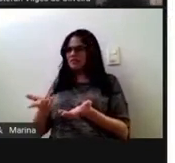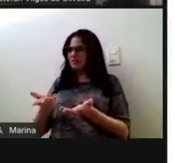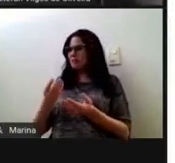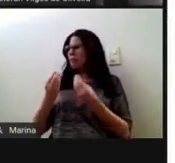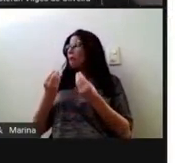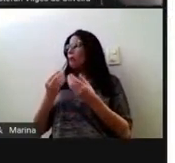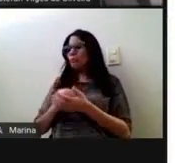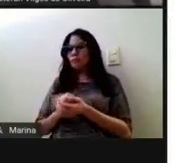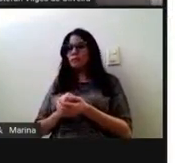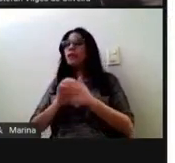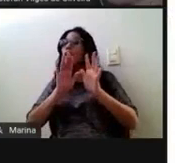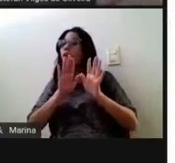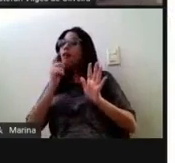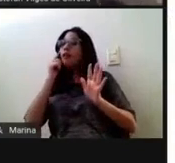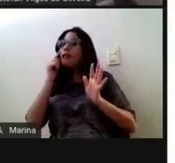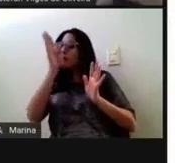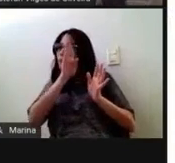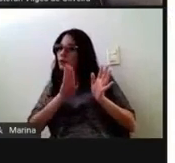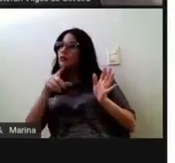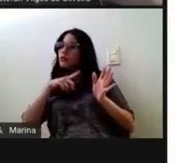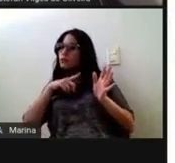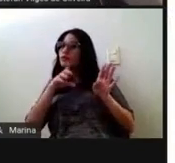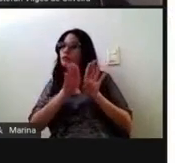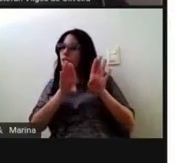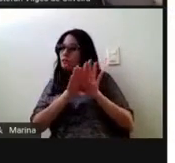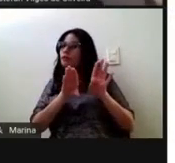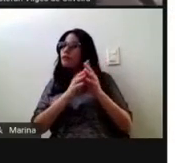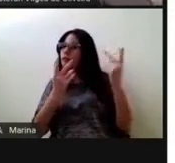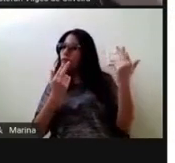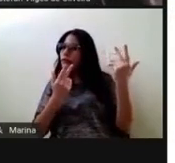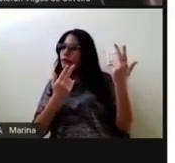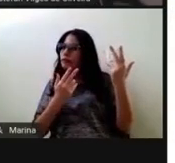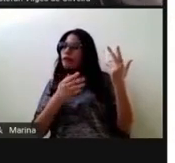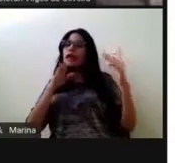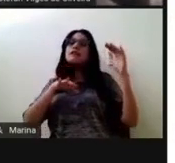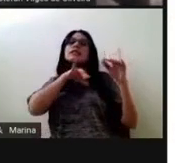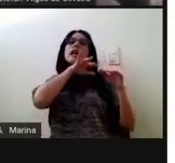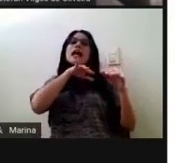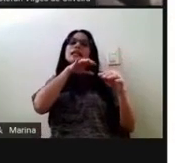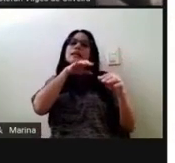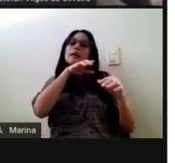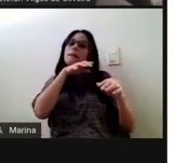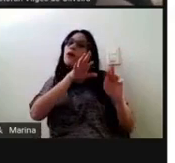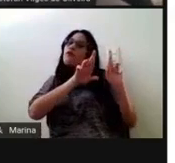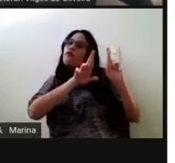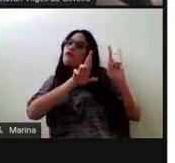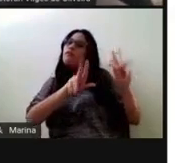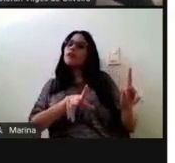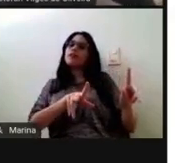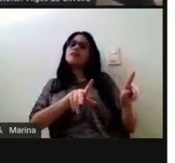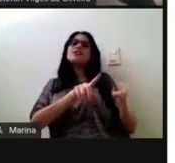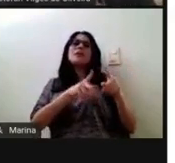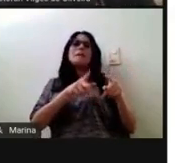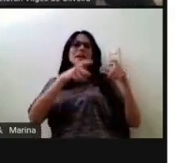equivalentes, muito embora às vezes as espécies animais são outras, mas nós temos cenários muito similares aos cenários